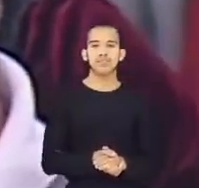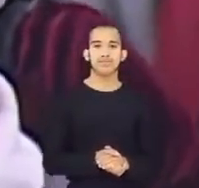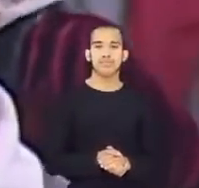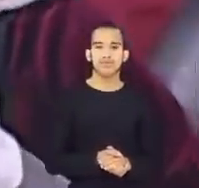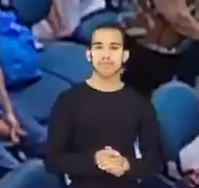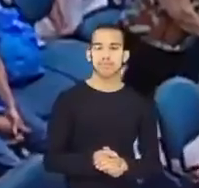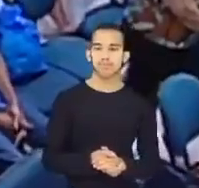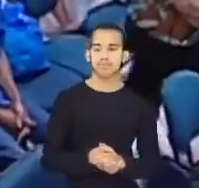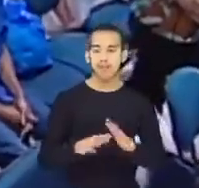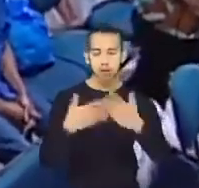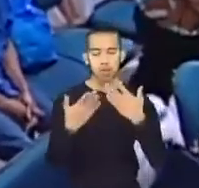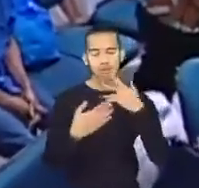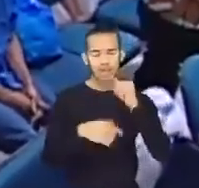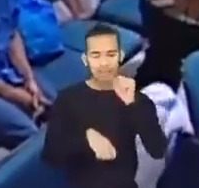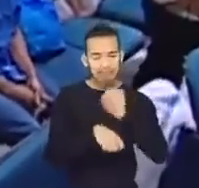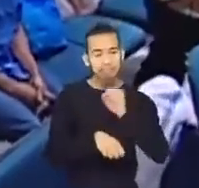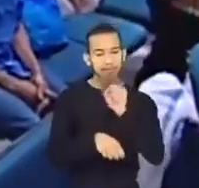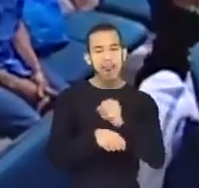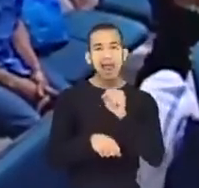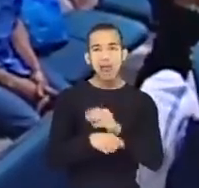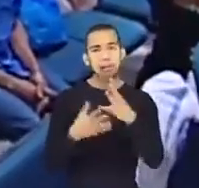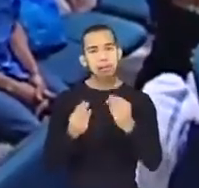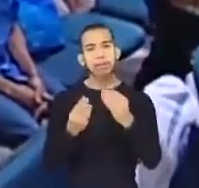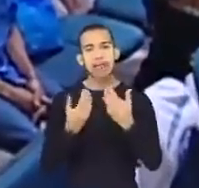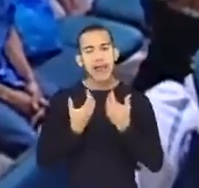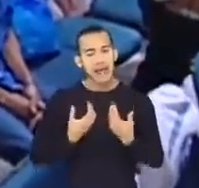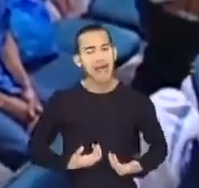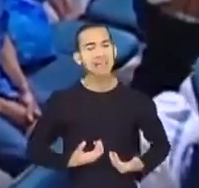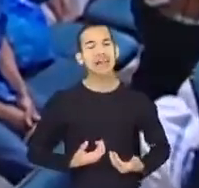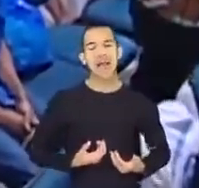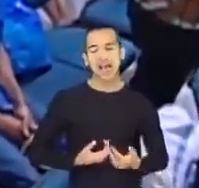E quando a gente vai esperando muito, dá um cansaço na alma.